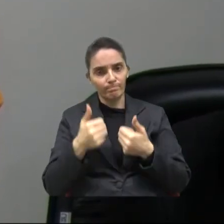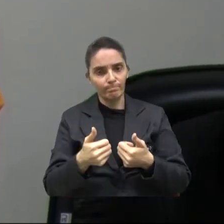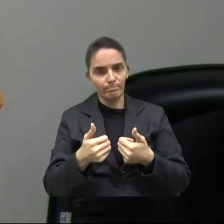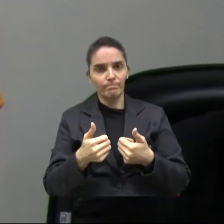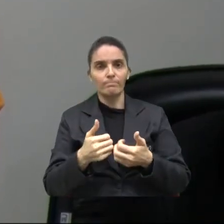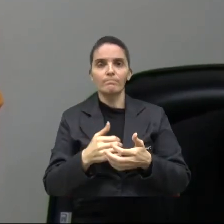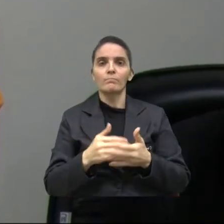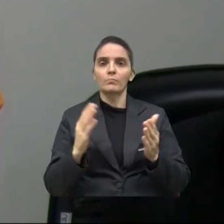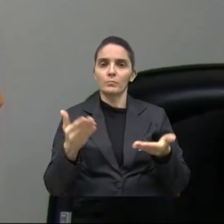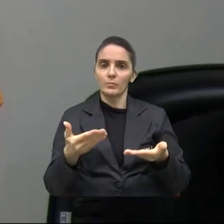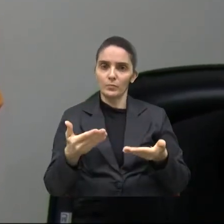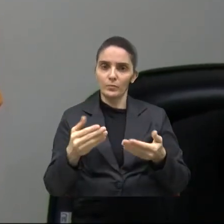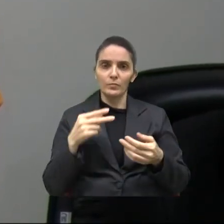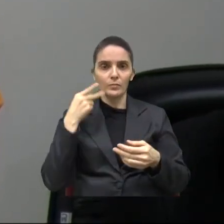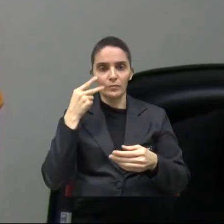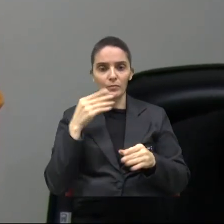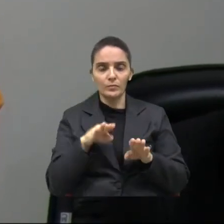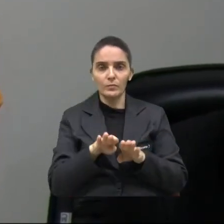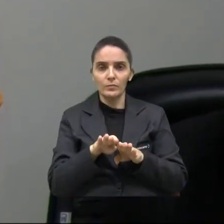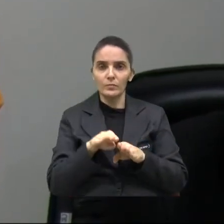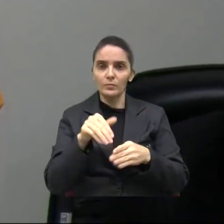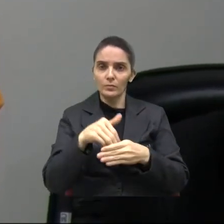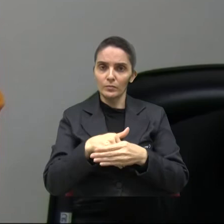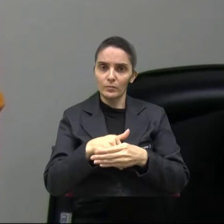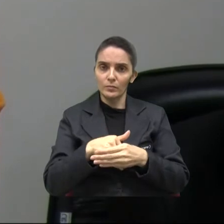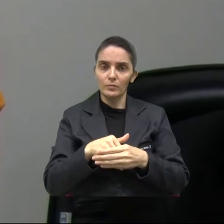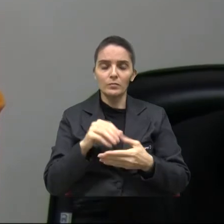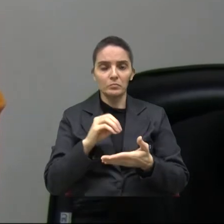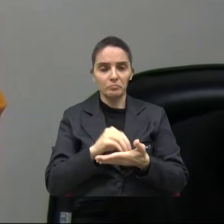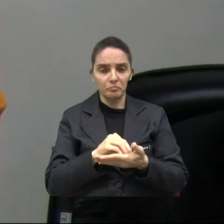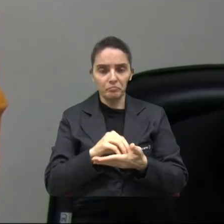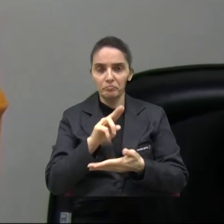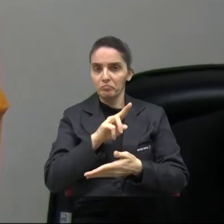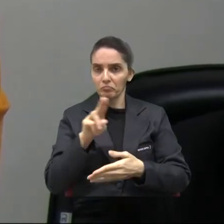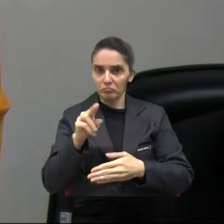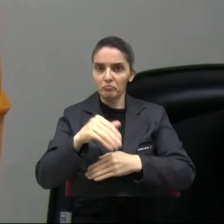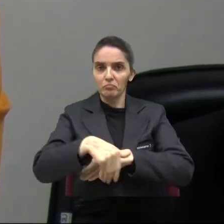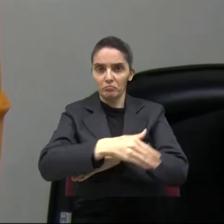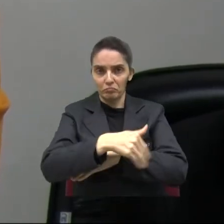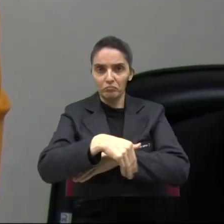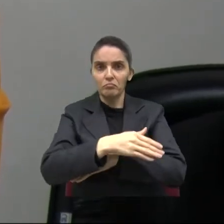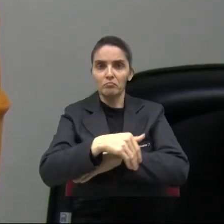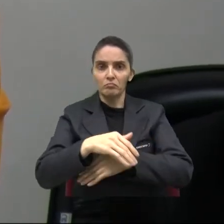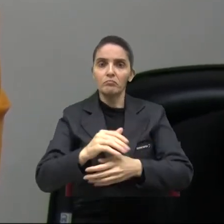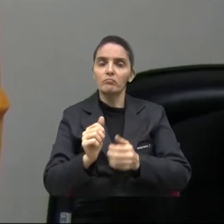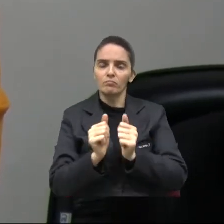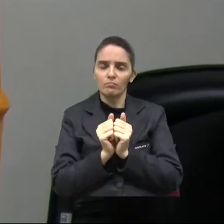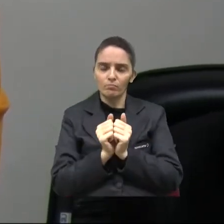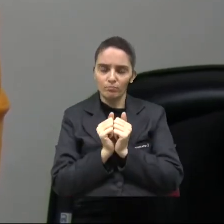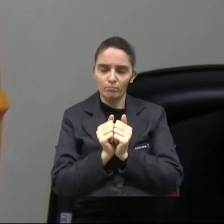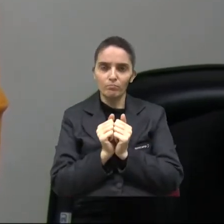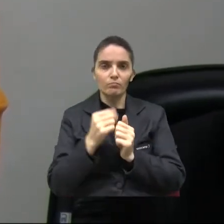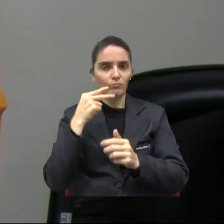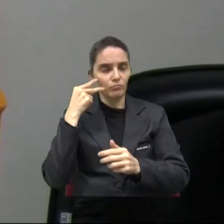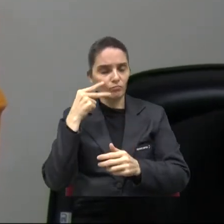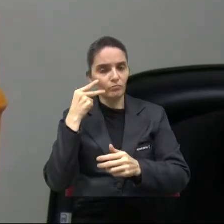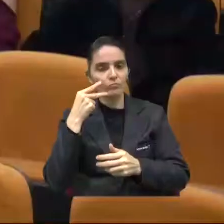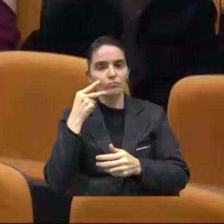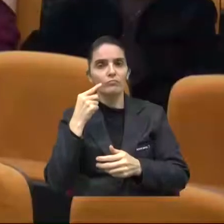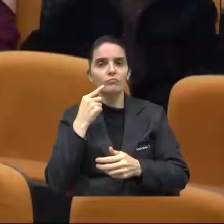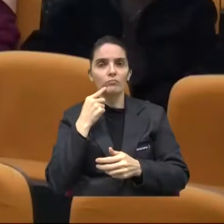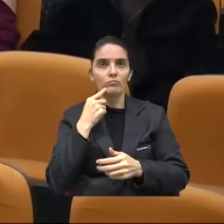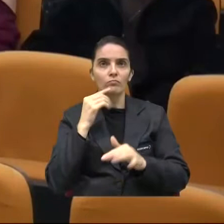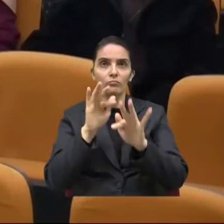vamos apoiar também quando você quiser colocar o nome de rua ou alguma coisa desse tipo. A gente vai estar junto com o Cleito e com todos